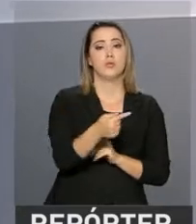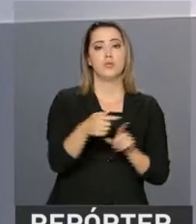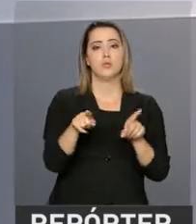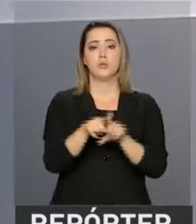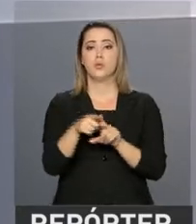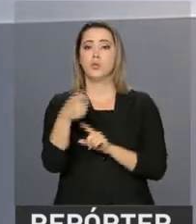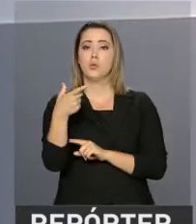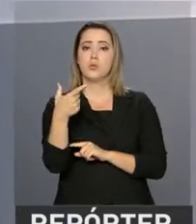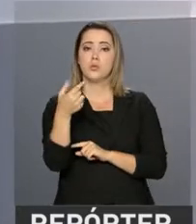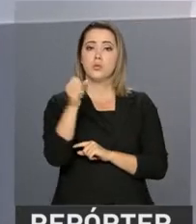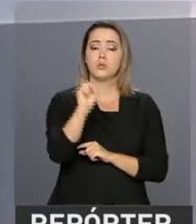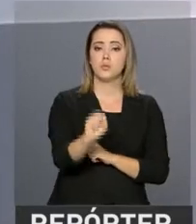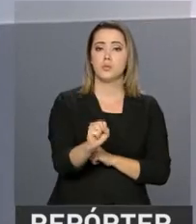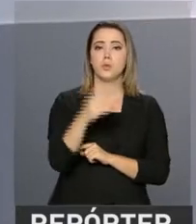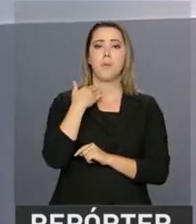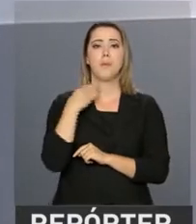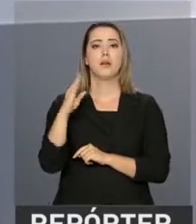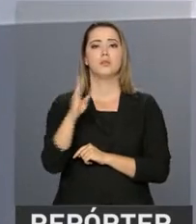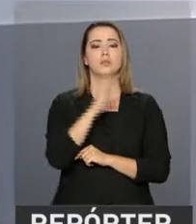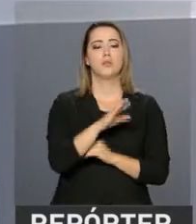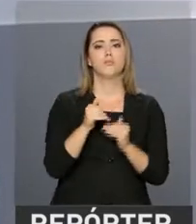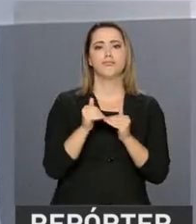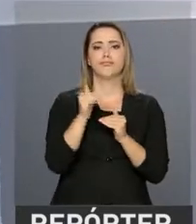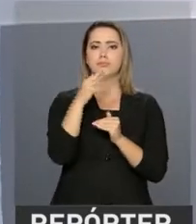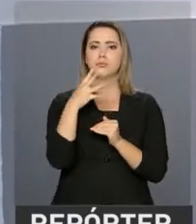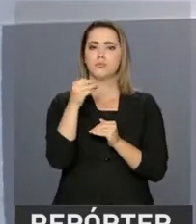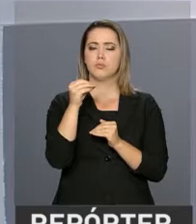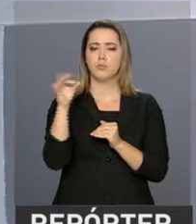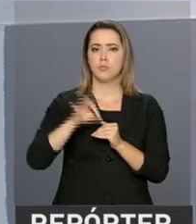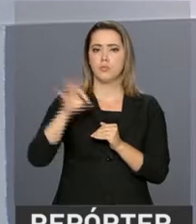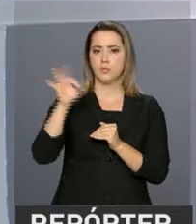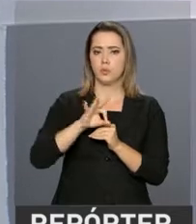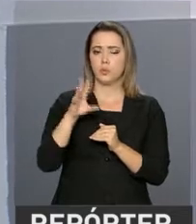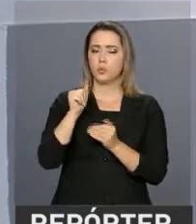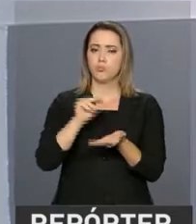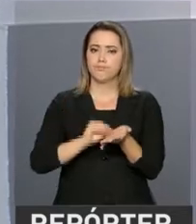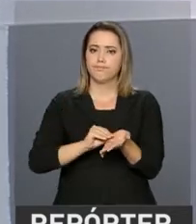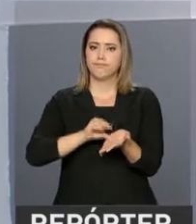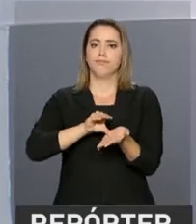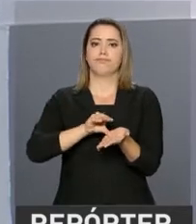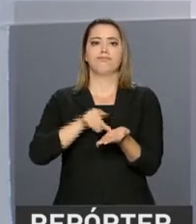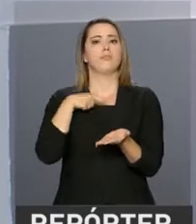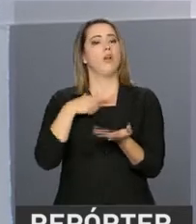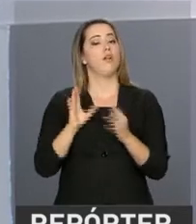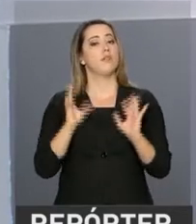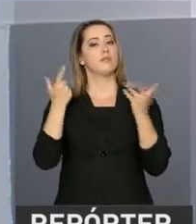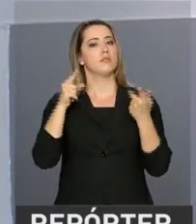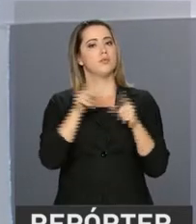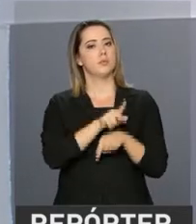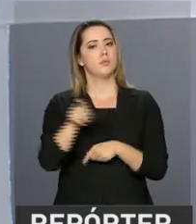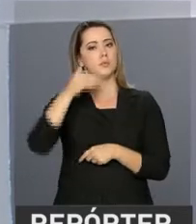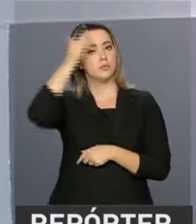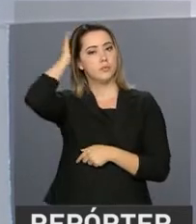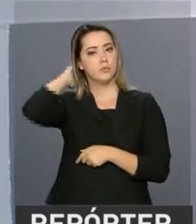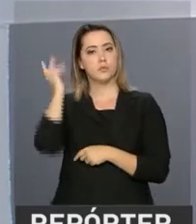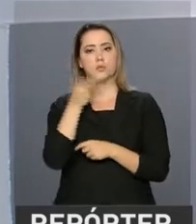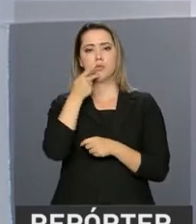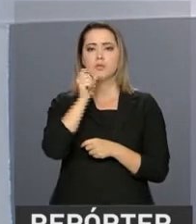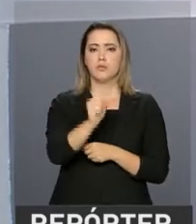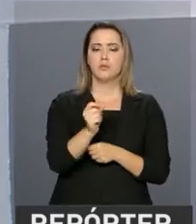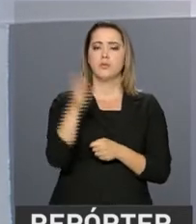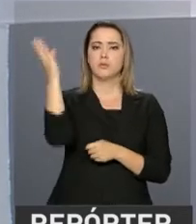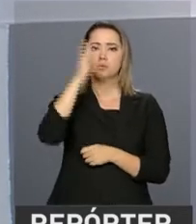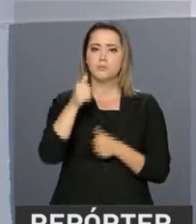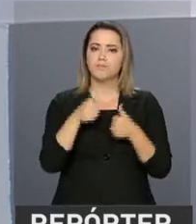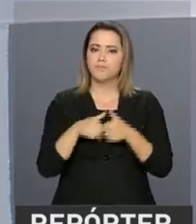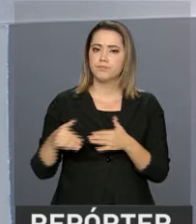2017-2018 do Banco do Brasil, com um aumento de 30% no total de recursos. Durante a cerimônia, o presidente Michel Temer voltou a